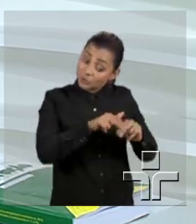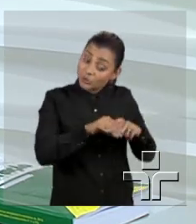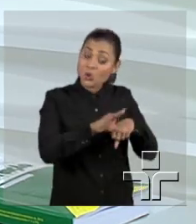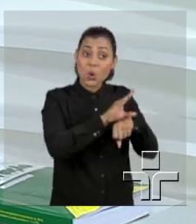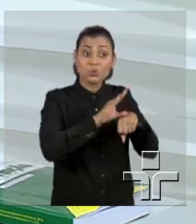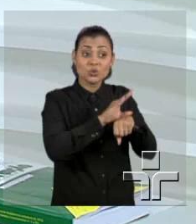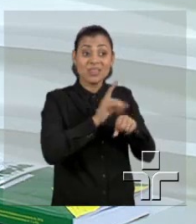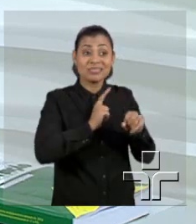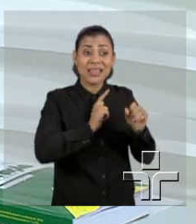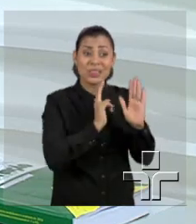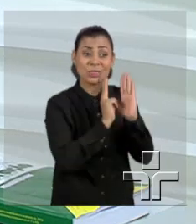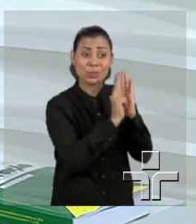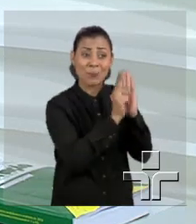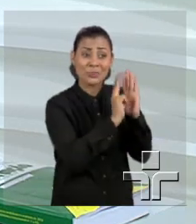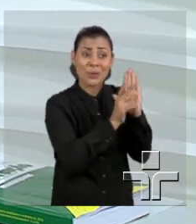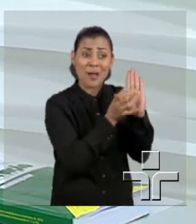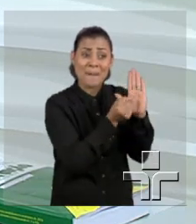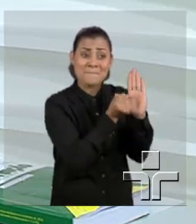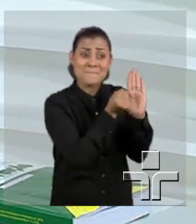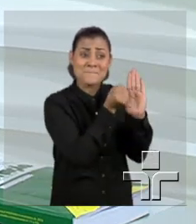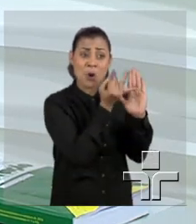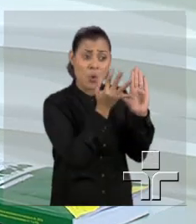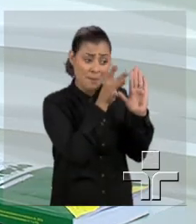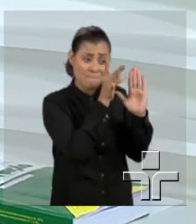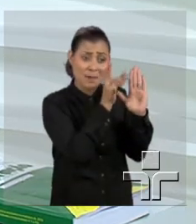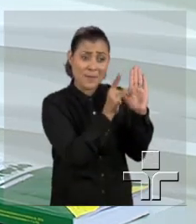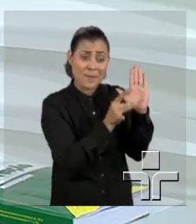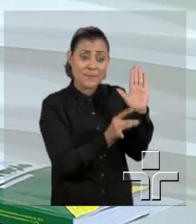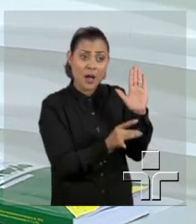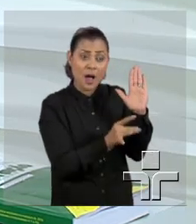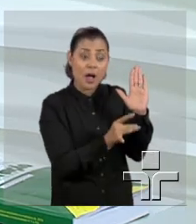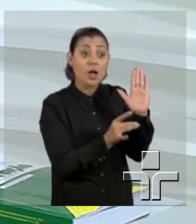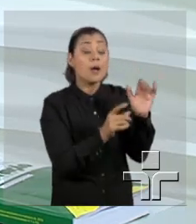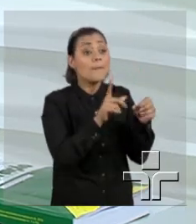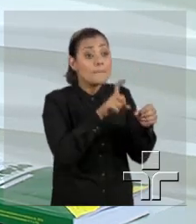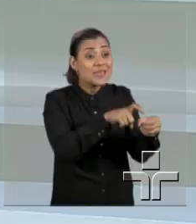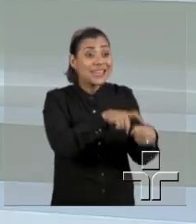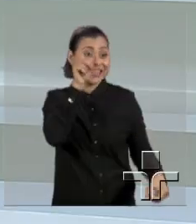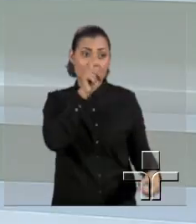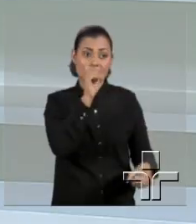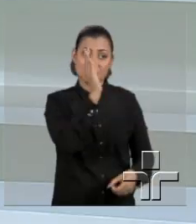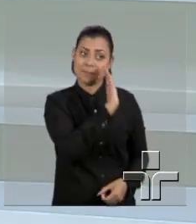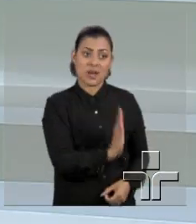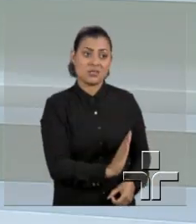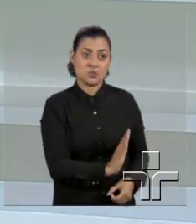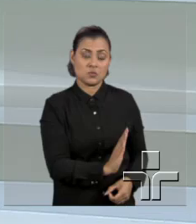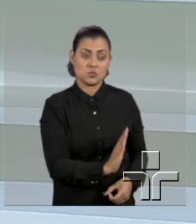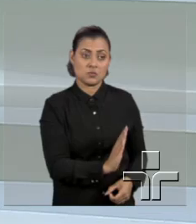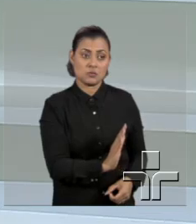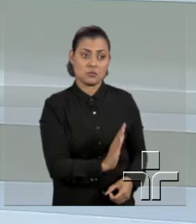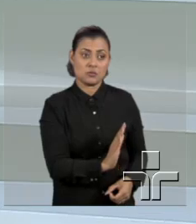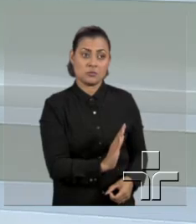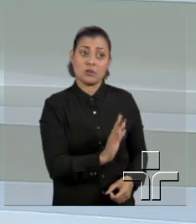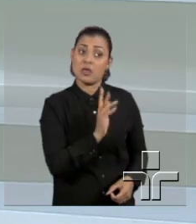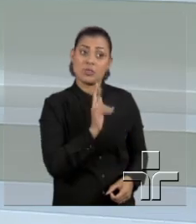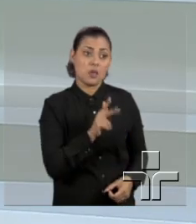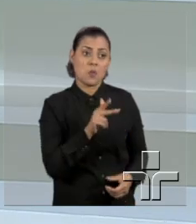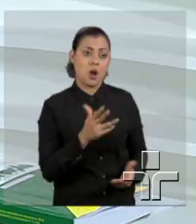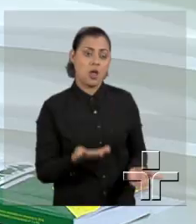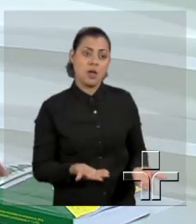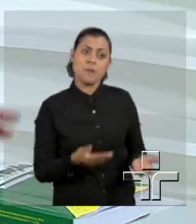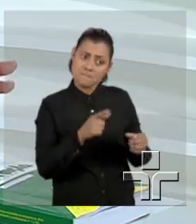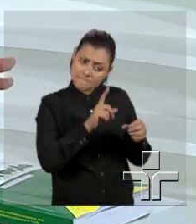lista princípios explícitos, por exemplo, soberania nacional, aliás, independência nacional, que não tem nada a ver com subserviência,